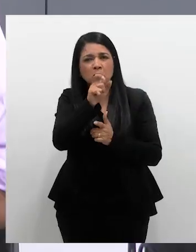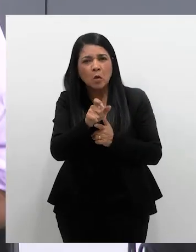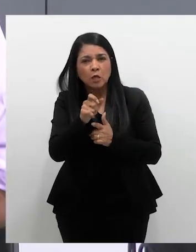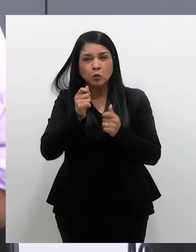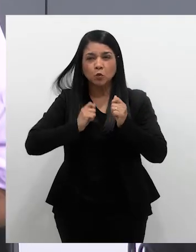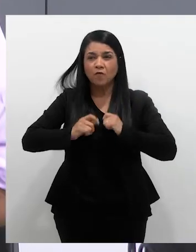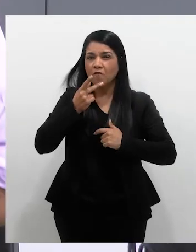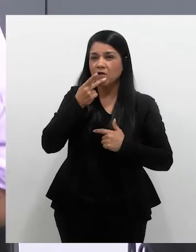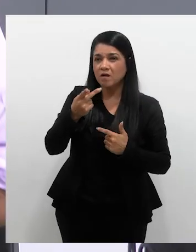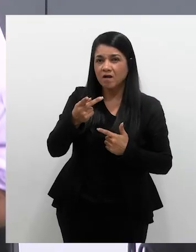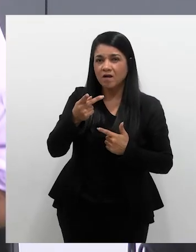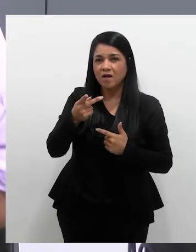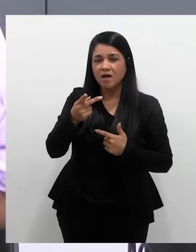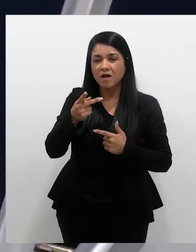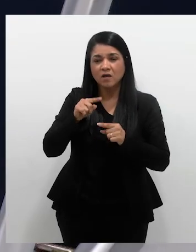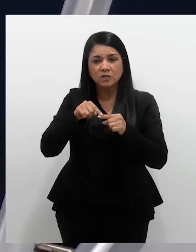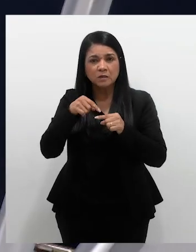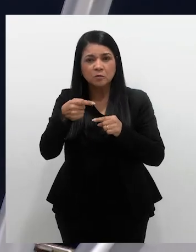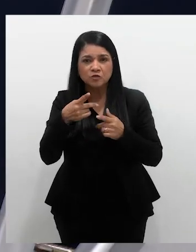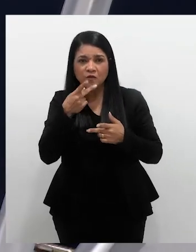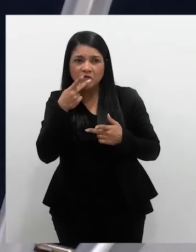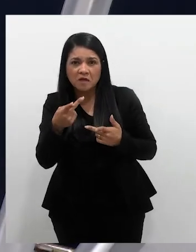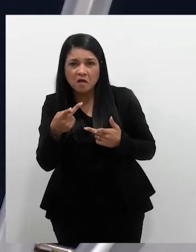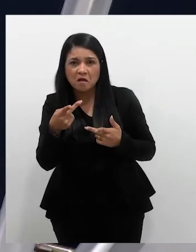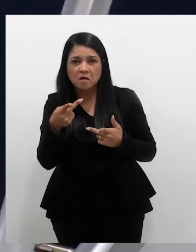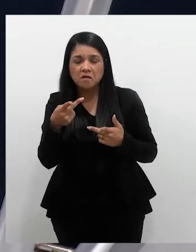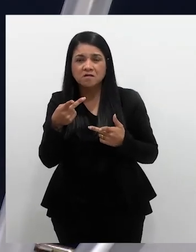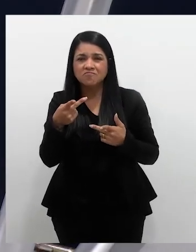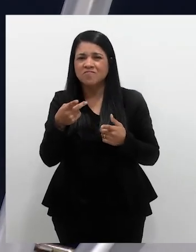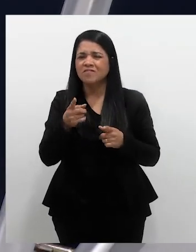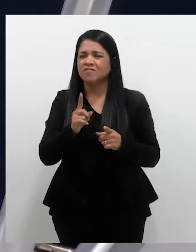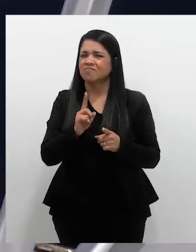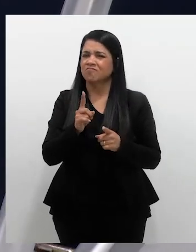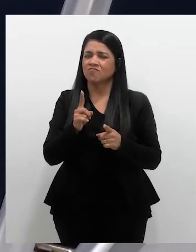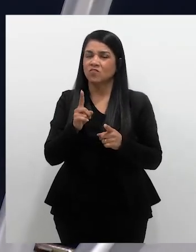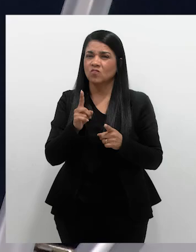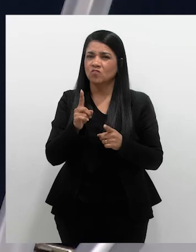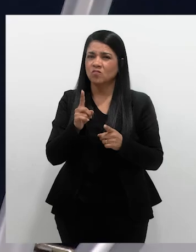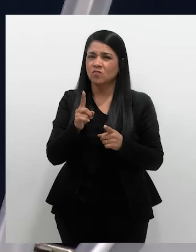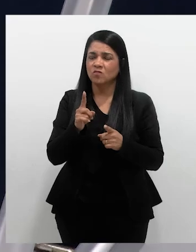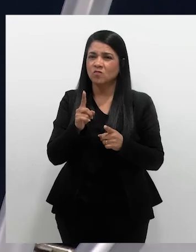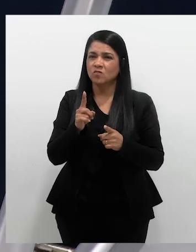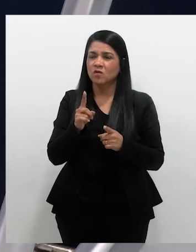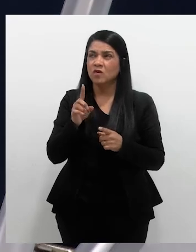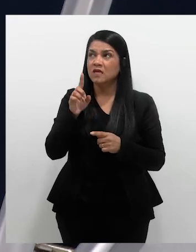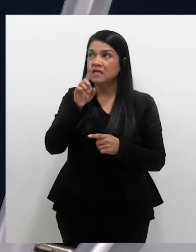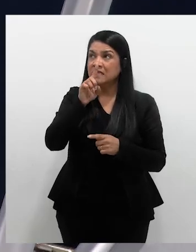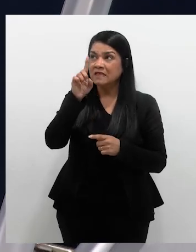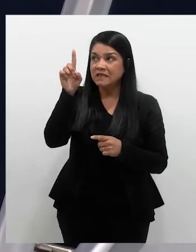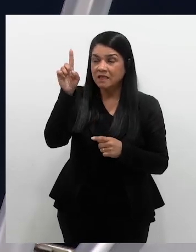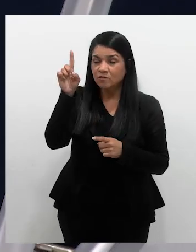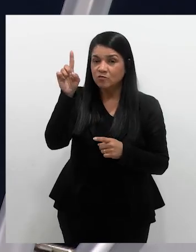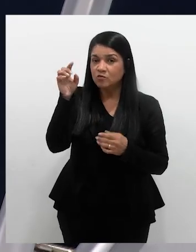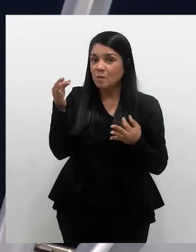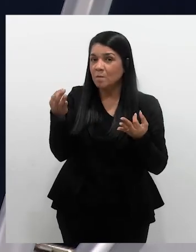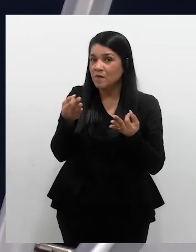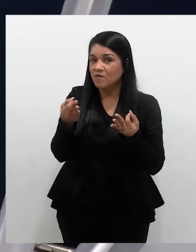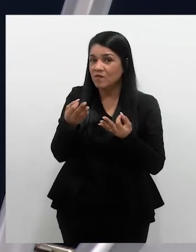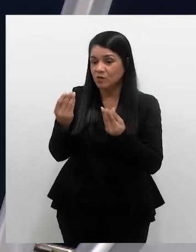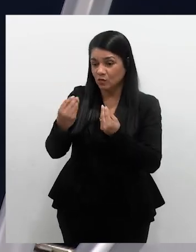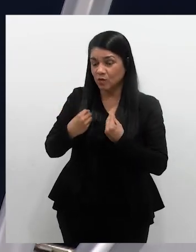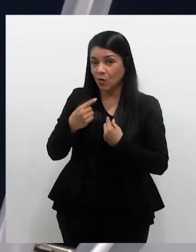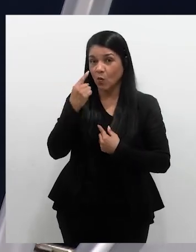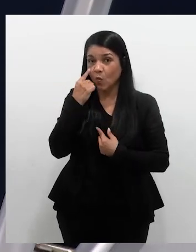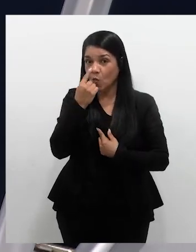vai falar, o que ele vai falar depois. Não, escuta. Eu falo assim, Deus foi tão perfeito que ele nos